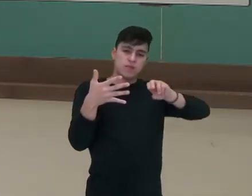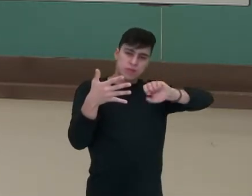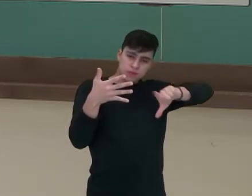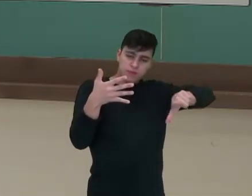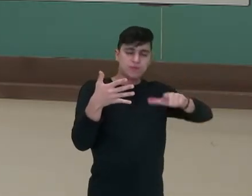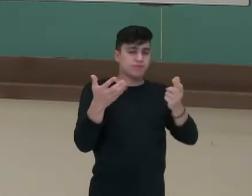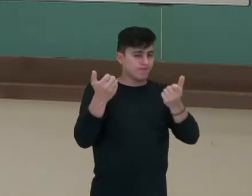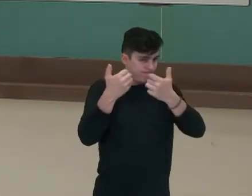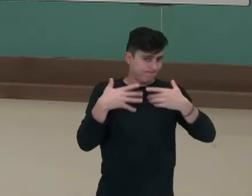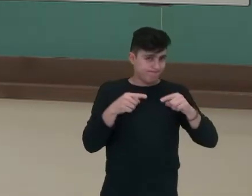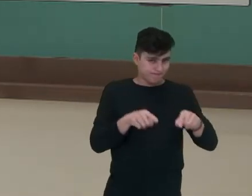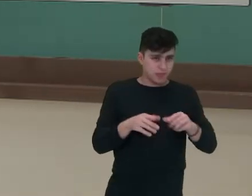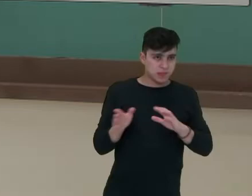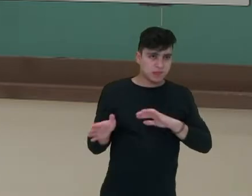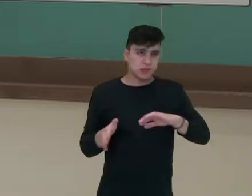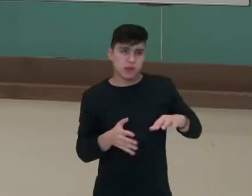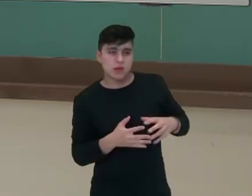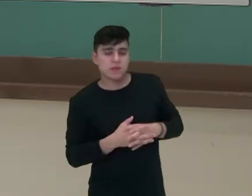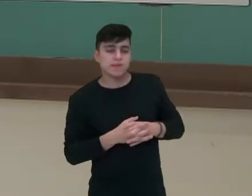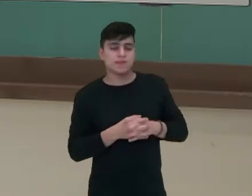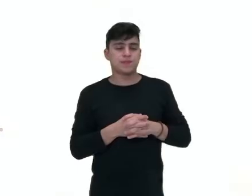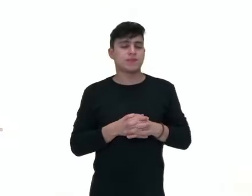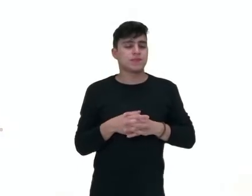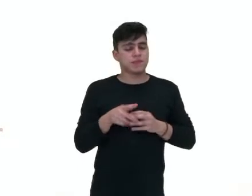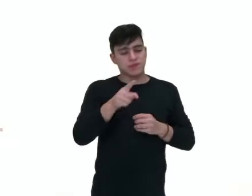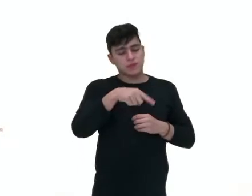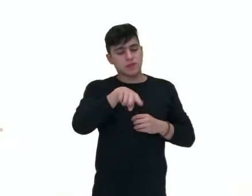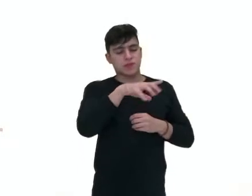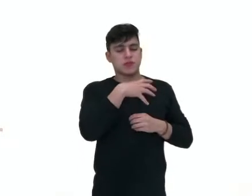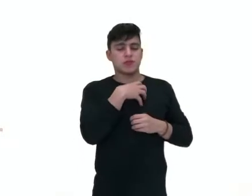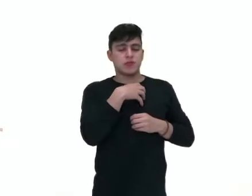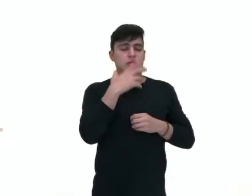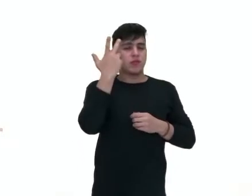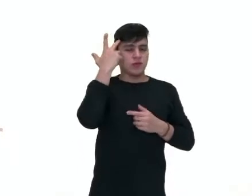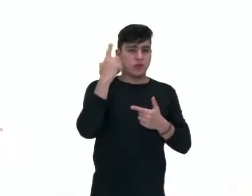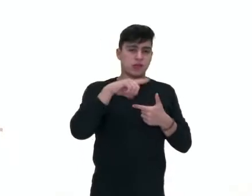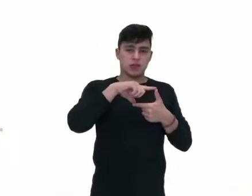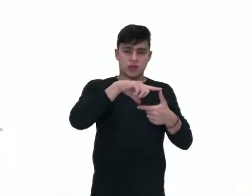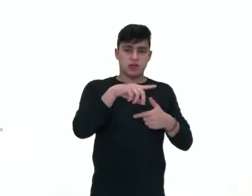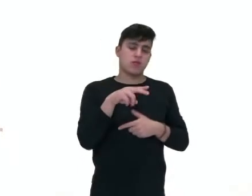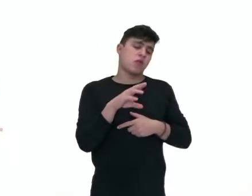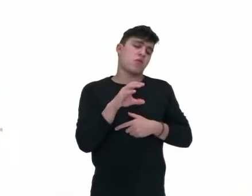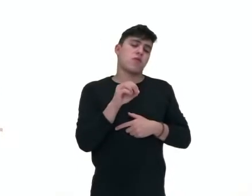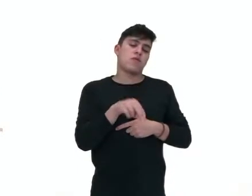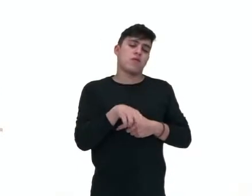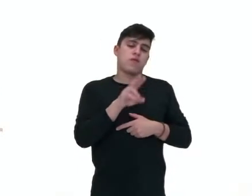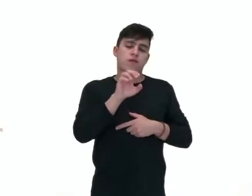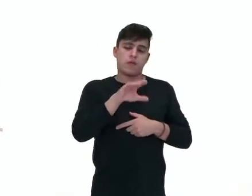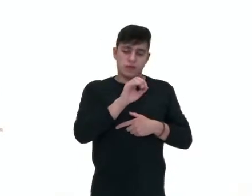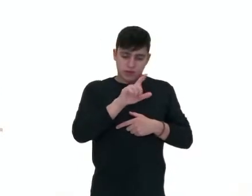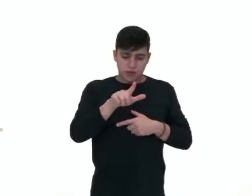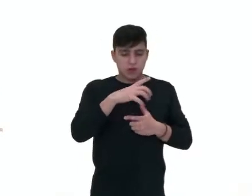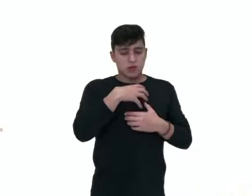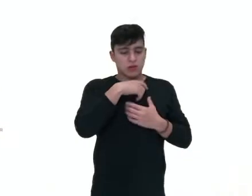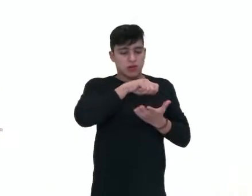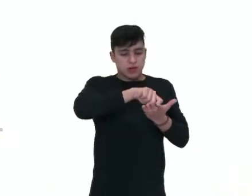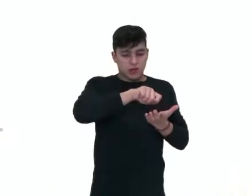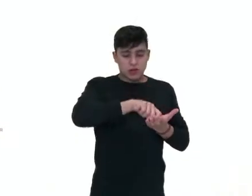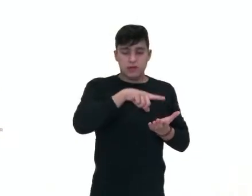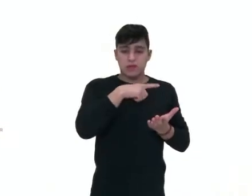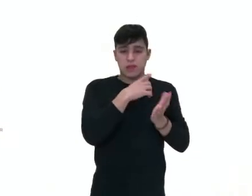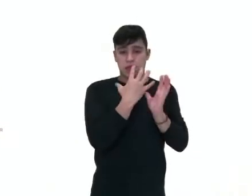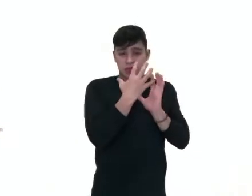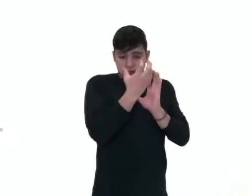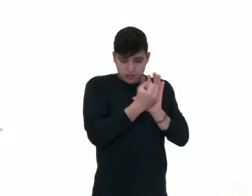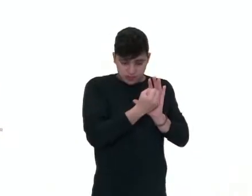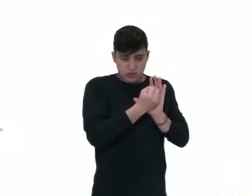pouquinho sobre elas. Então a notação musical convencional, né? É uma escrita formada por símbolos